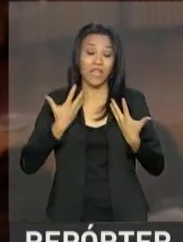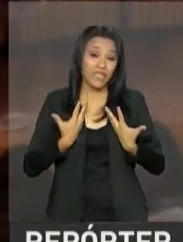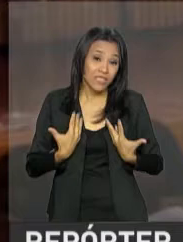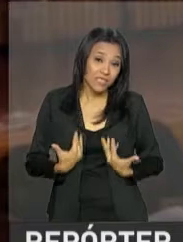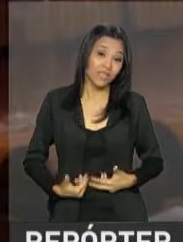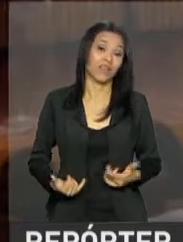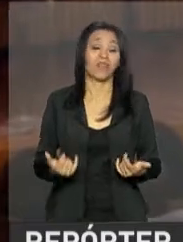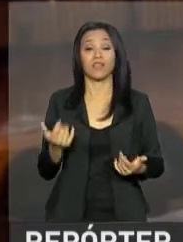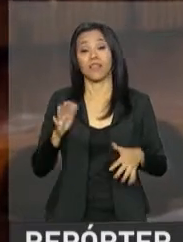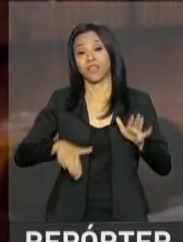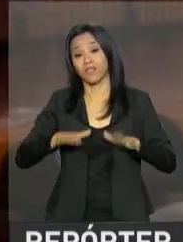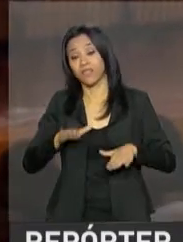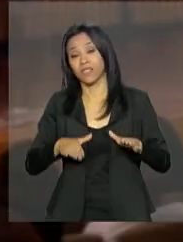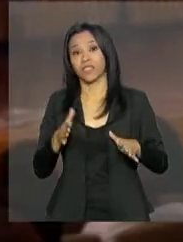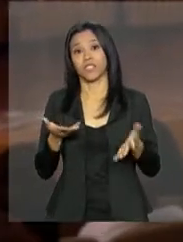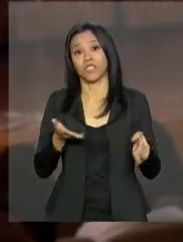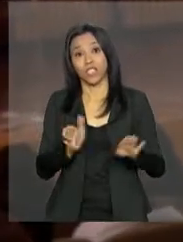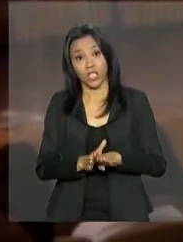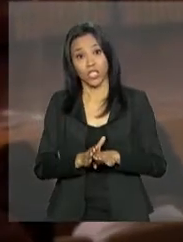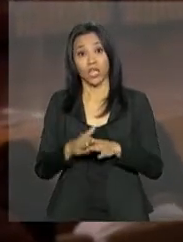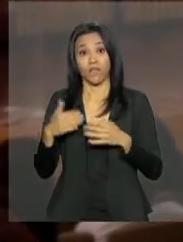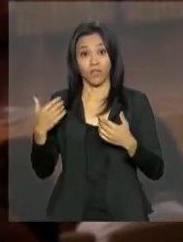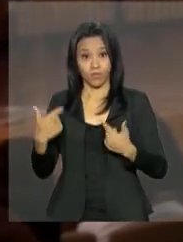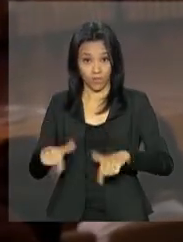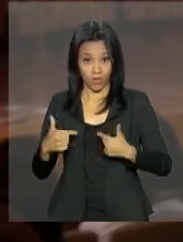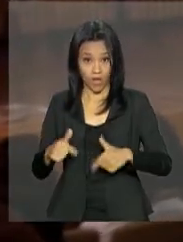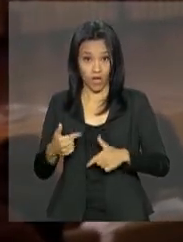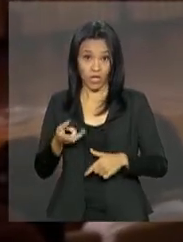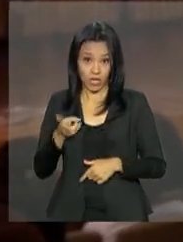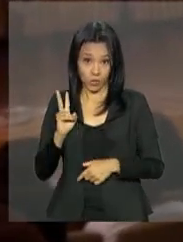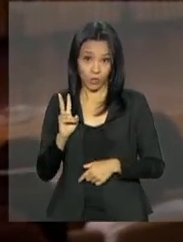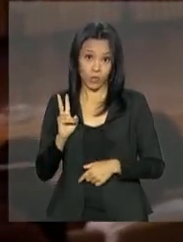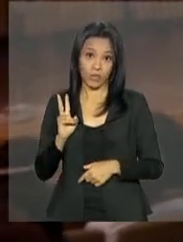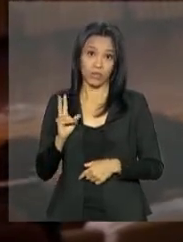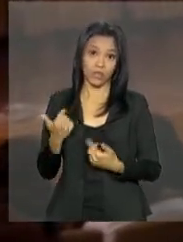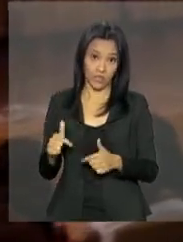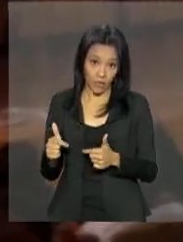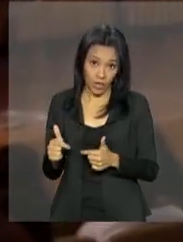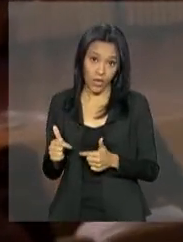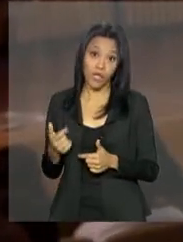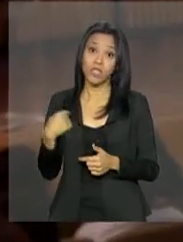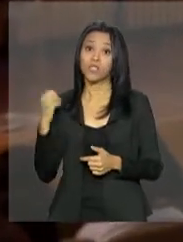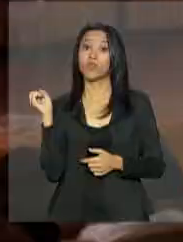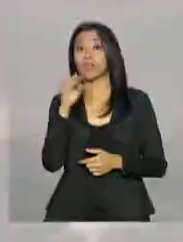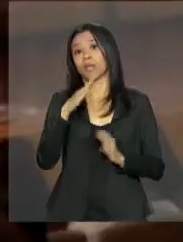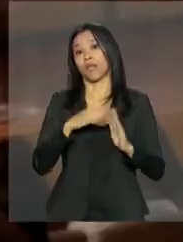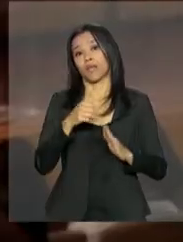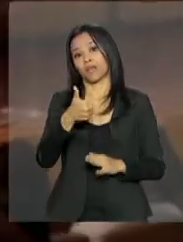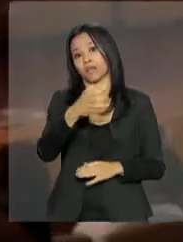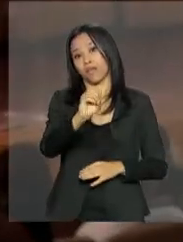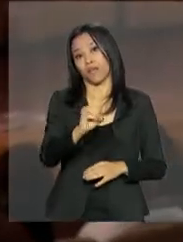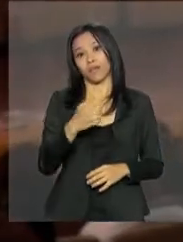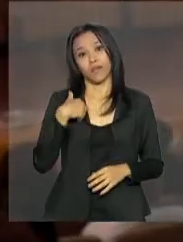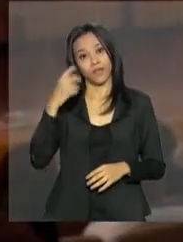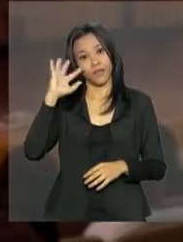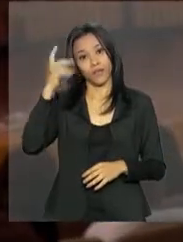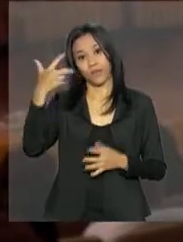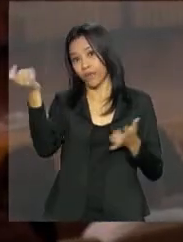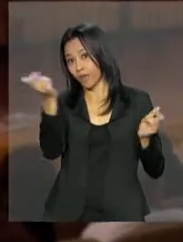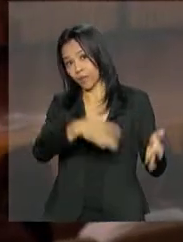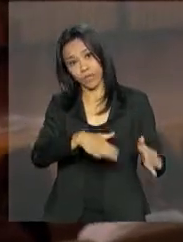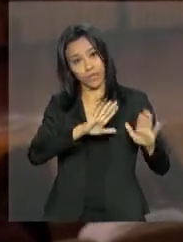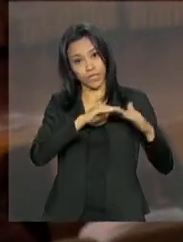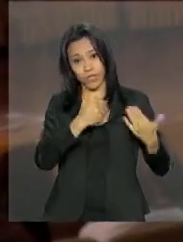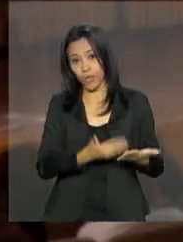porque tinha vezes que chegava na no trabalho às duas da tarde para uma reunião e eu só saí às 10 teve que abandonar a escola por